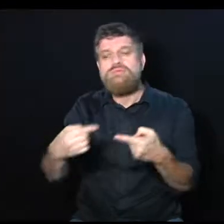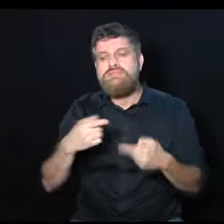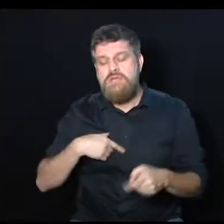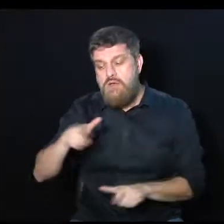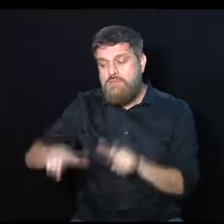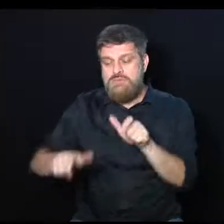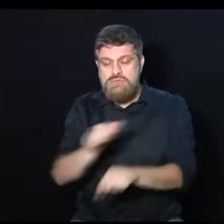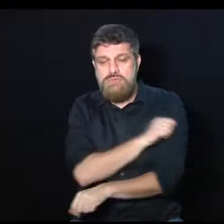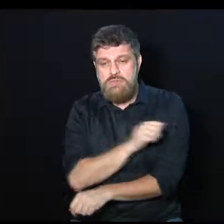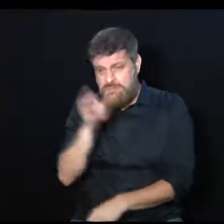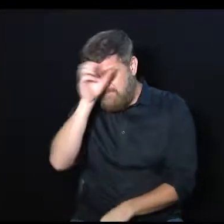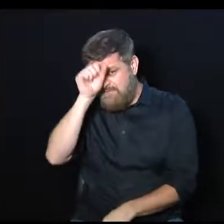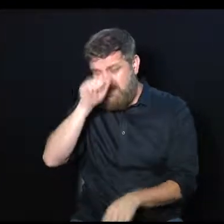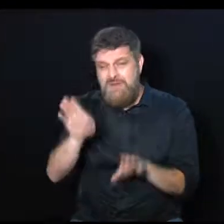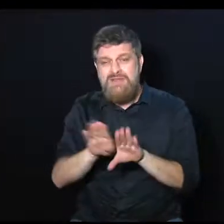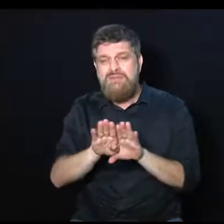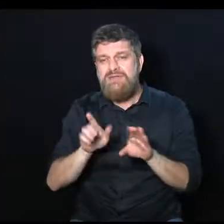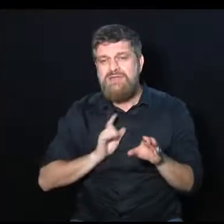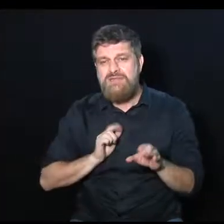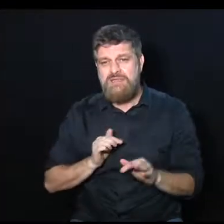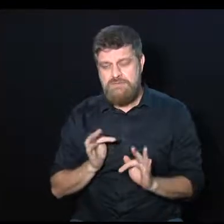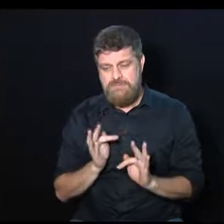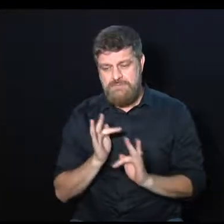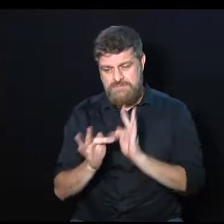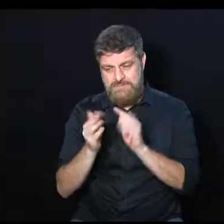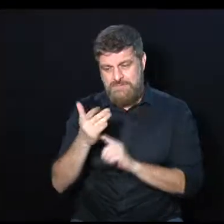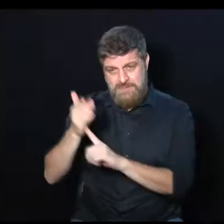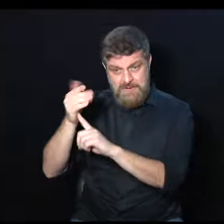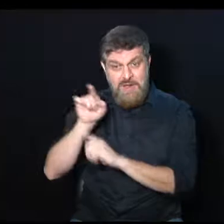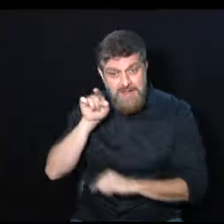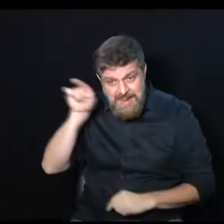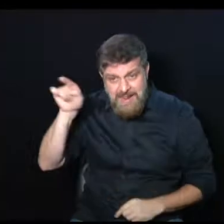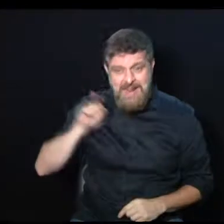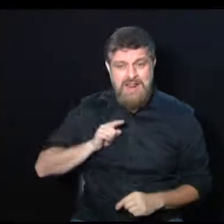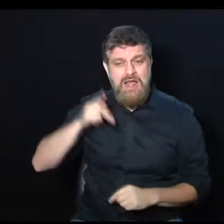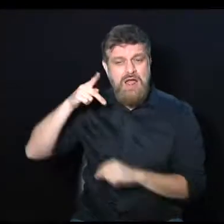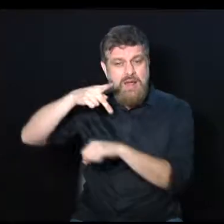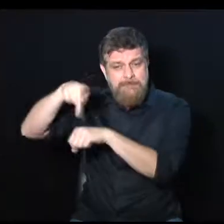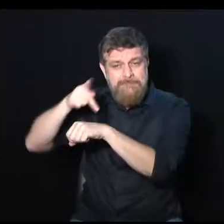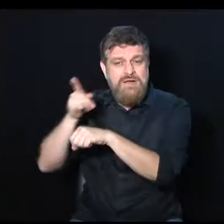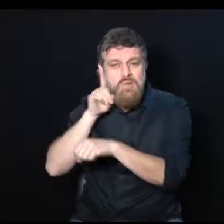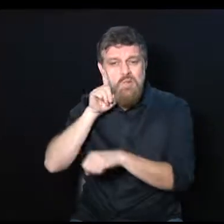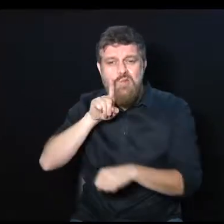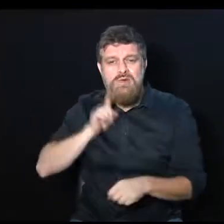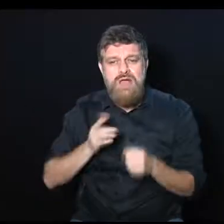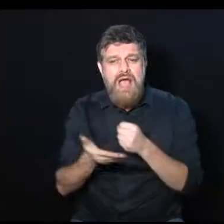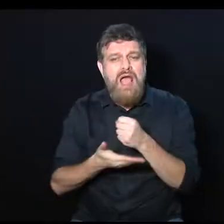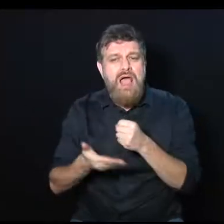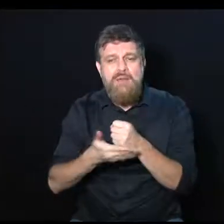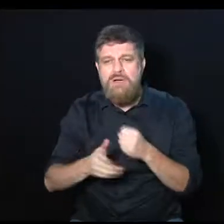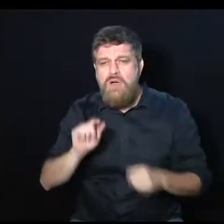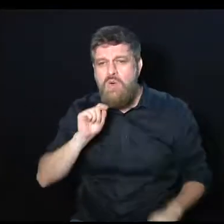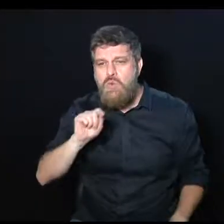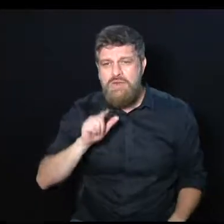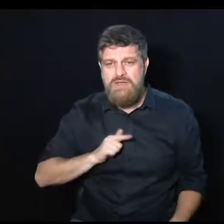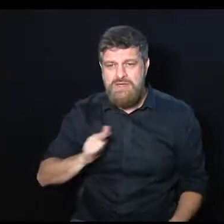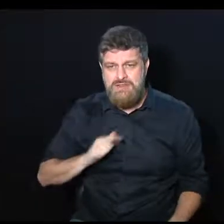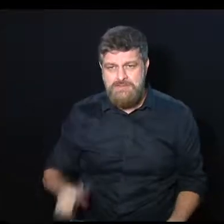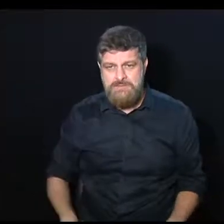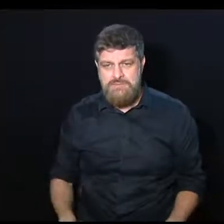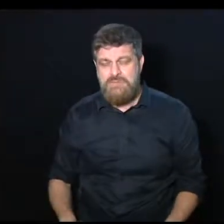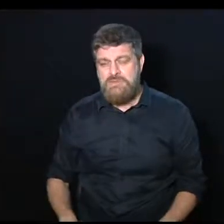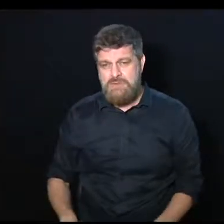atualizados, mas nós usamos também bases eletrônicas internacionais, e a base mais utilizada no serviço é a base do Reino Unido, que chama